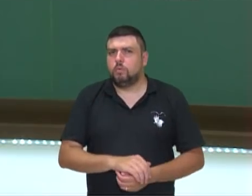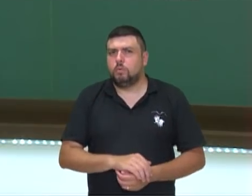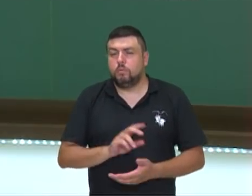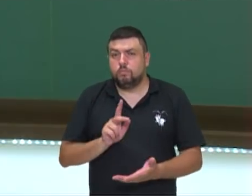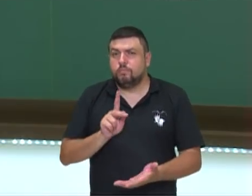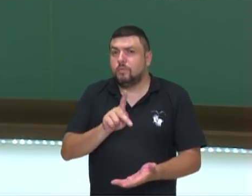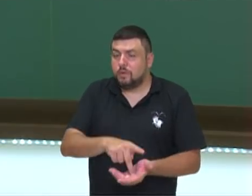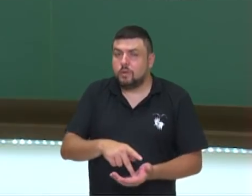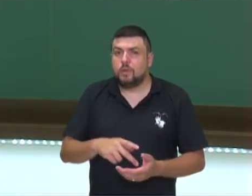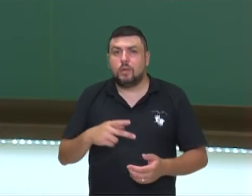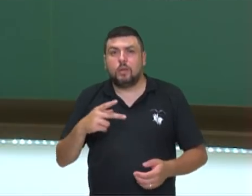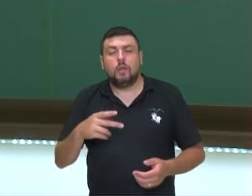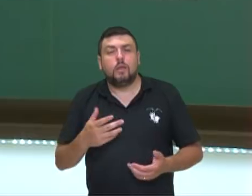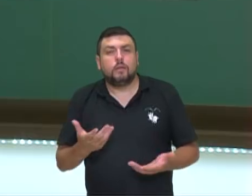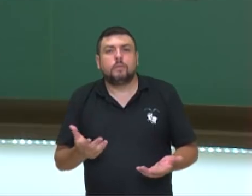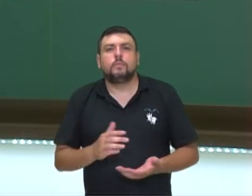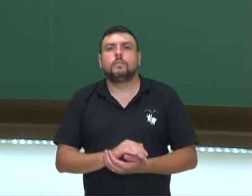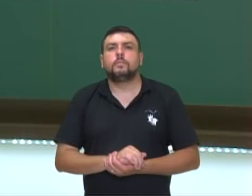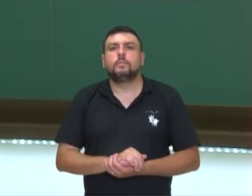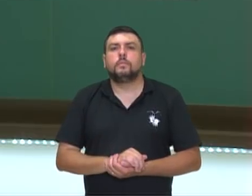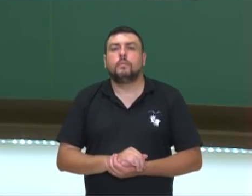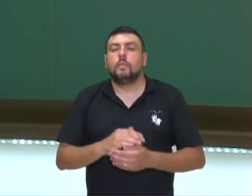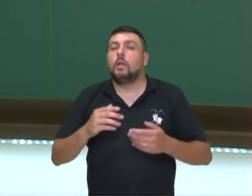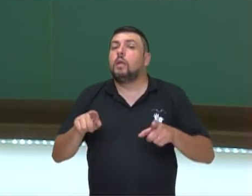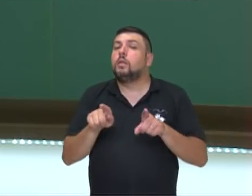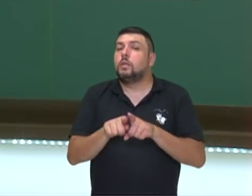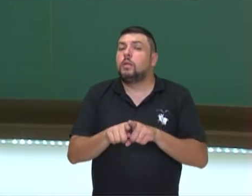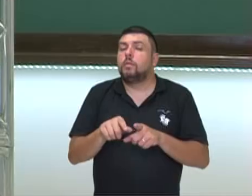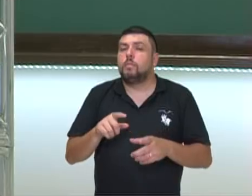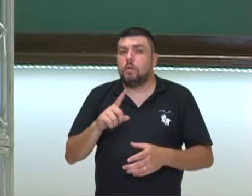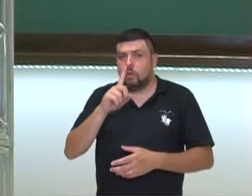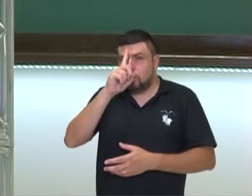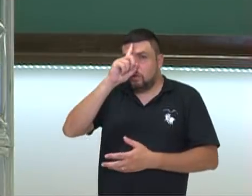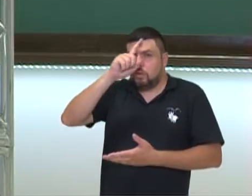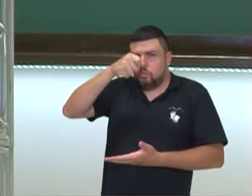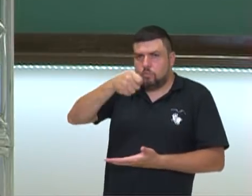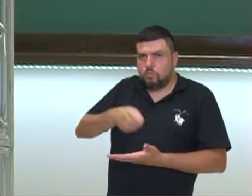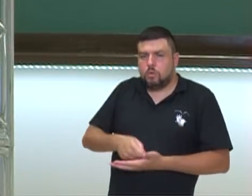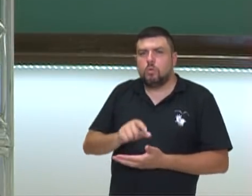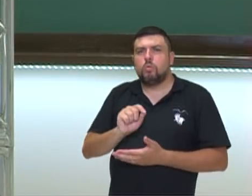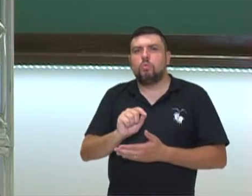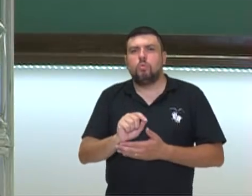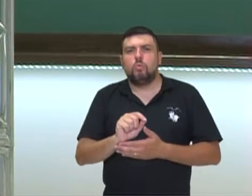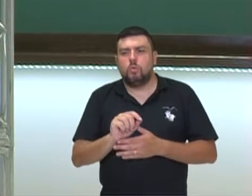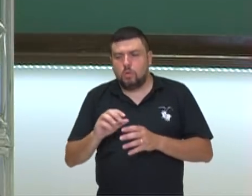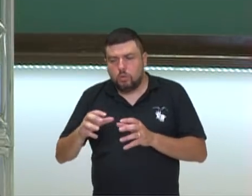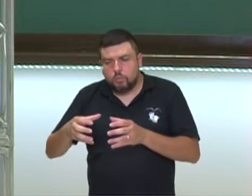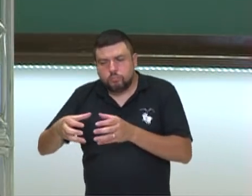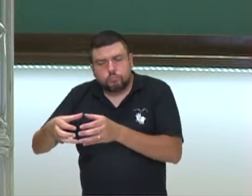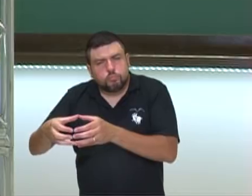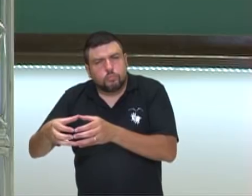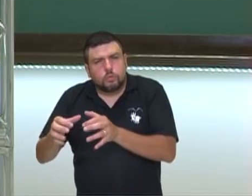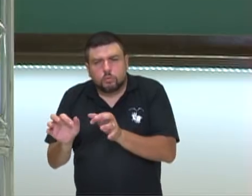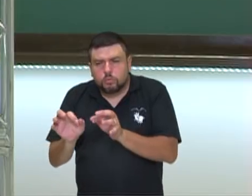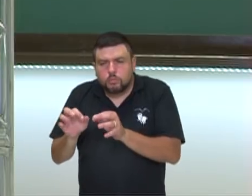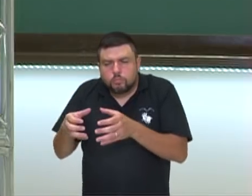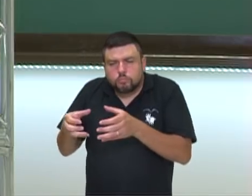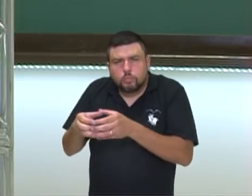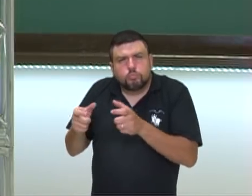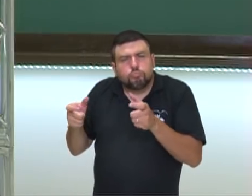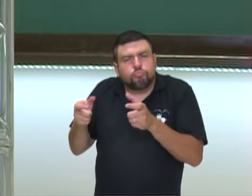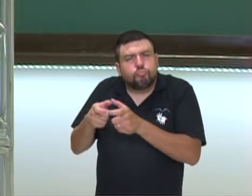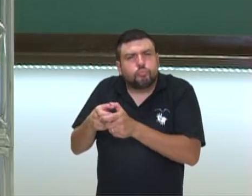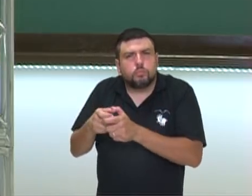pouca participação popular, e as decisões ficavam com um grupo restrito, um grupo